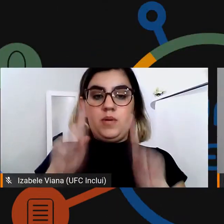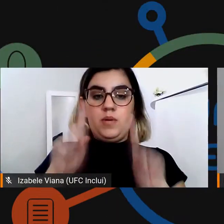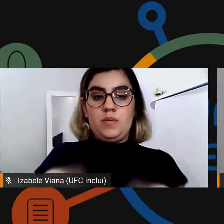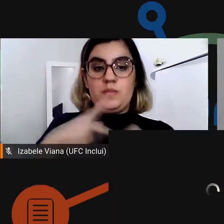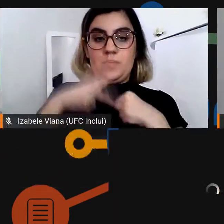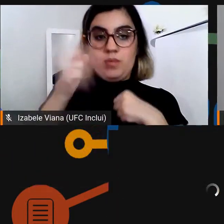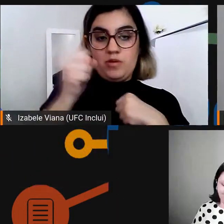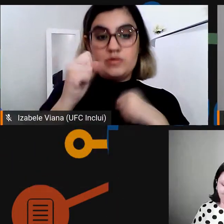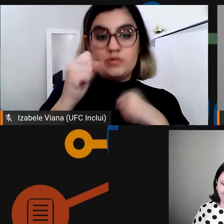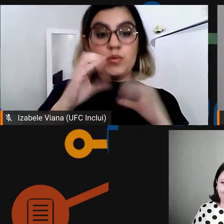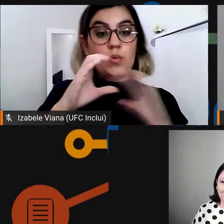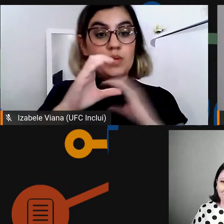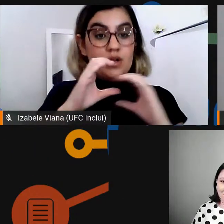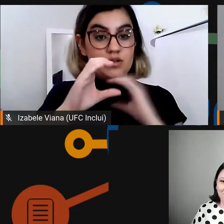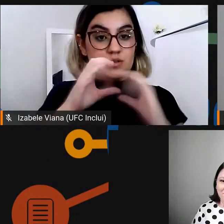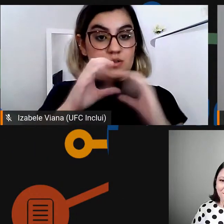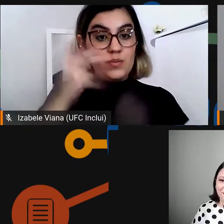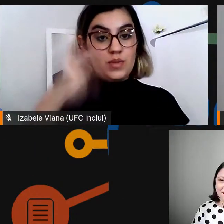tarde.